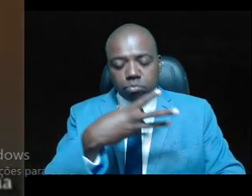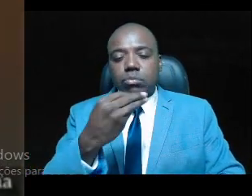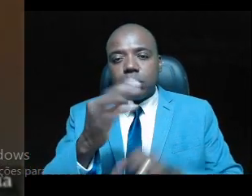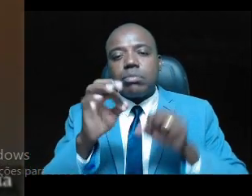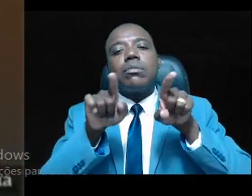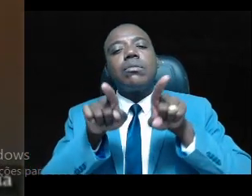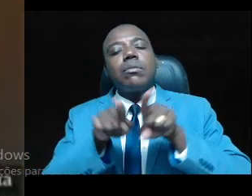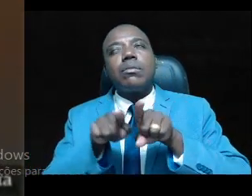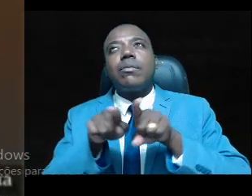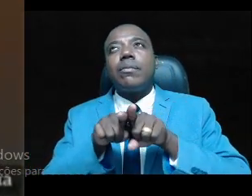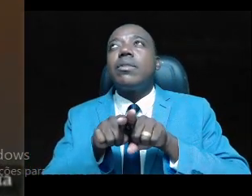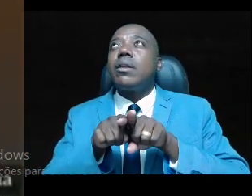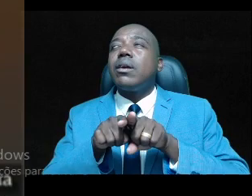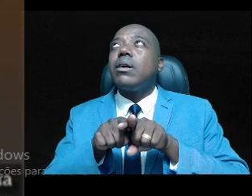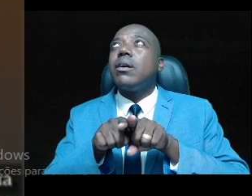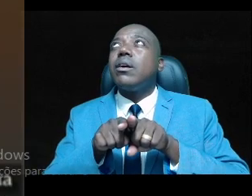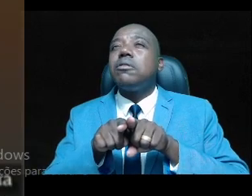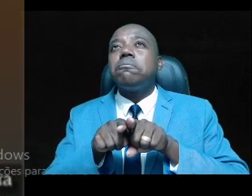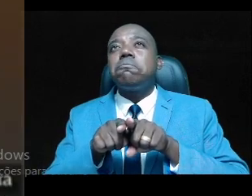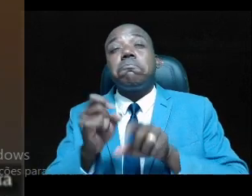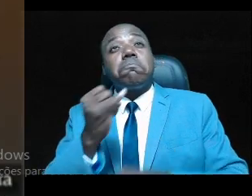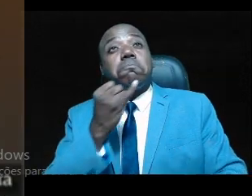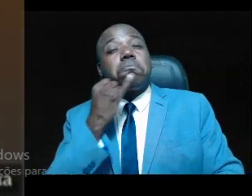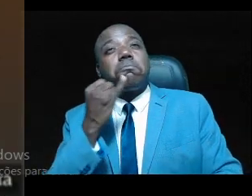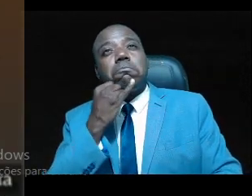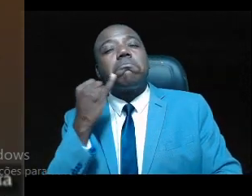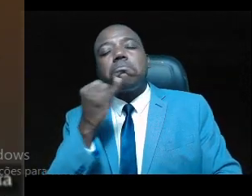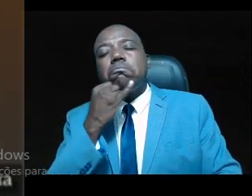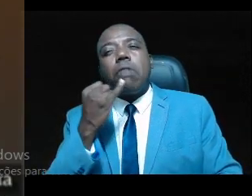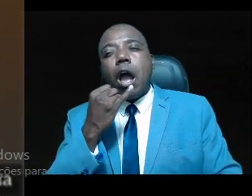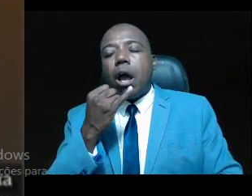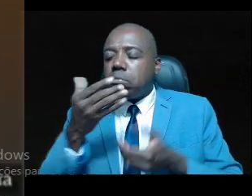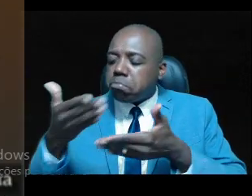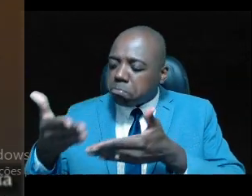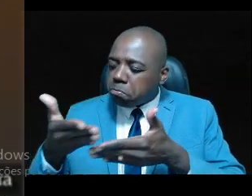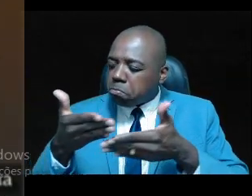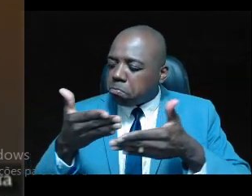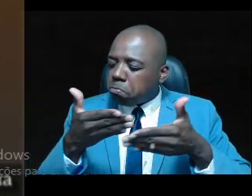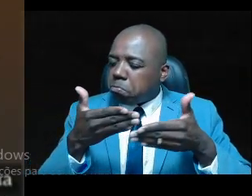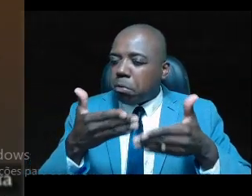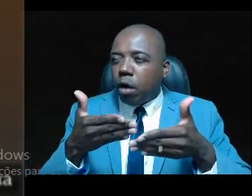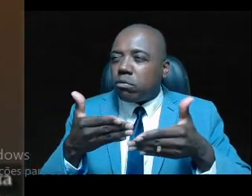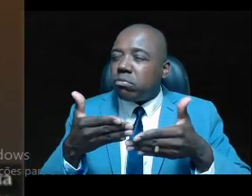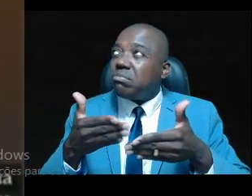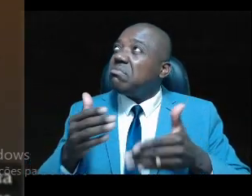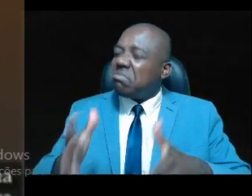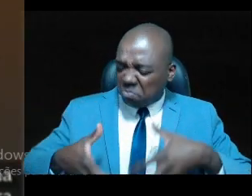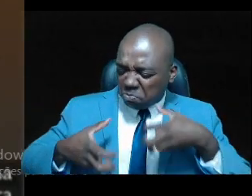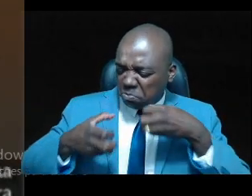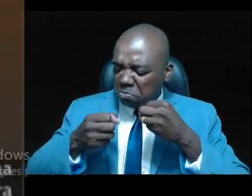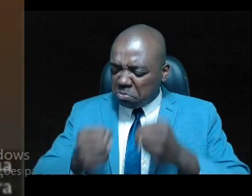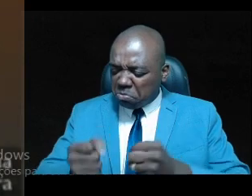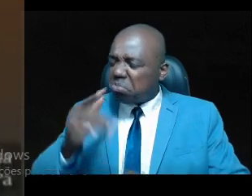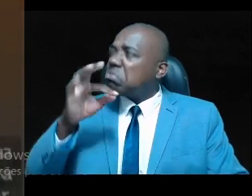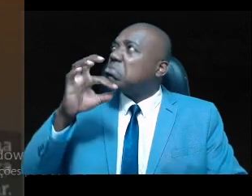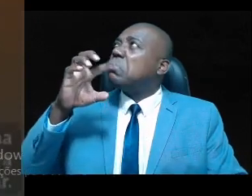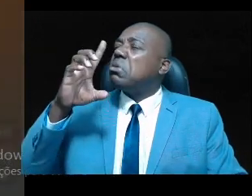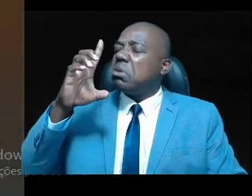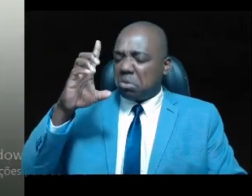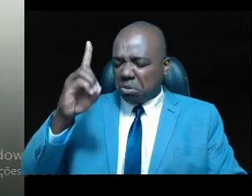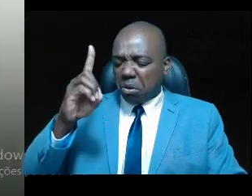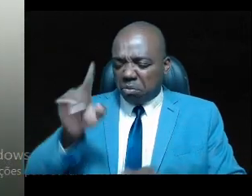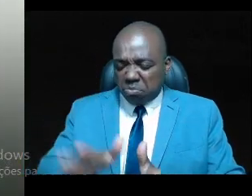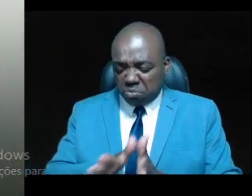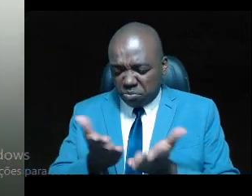Sendo-lhe dito, em Isaque será chamada a tua descendência. Considerou que Deus era poderoso para até dos mortos o